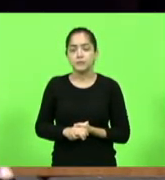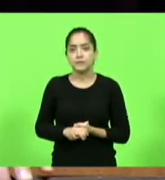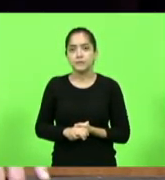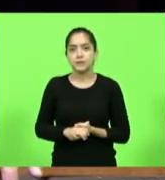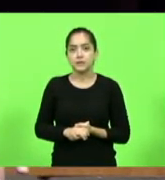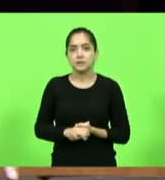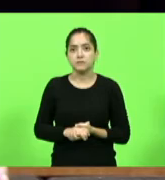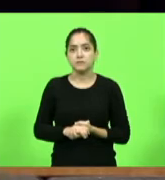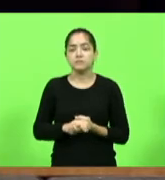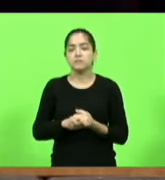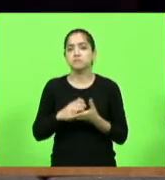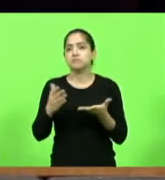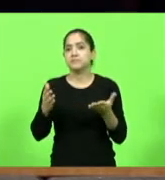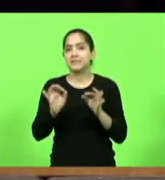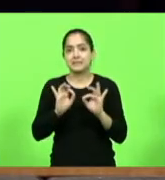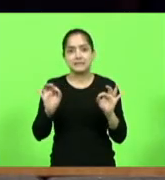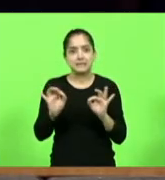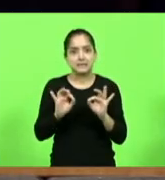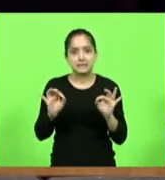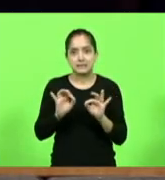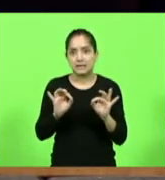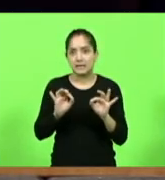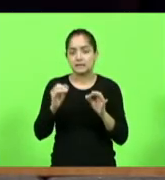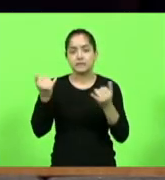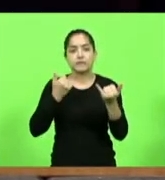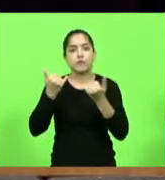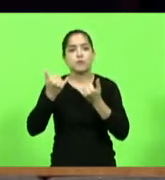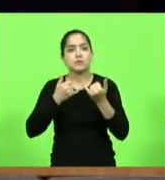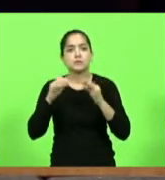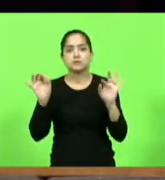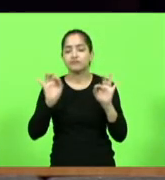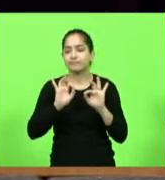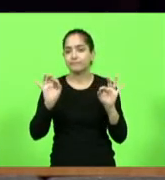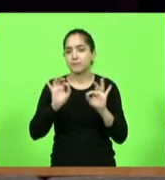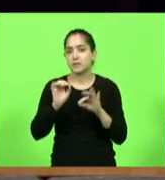sem qualquer tipo de informação.